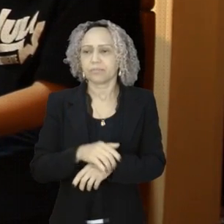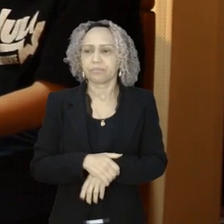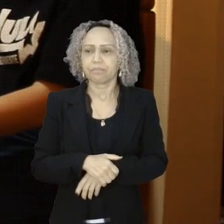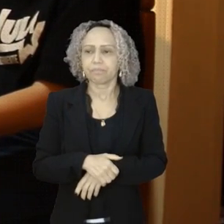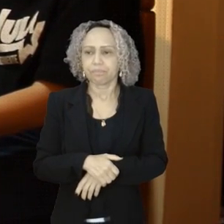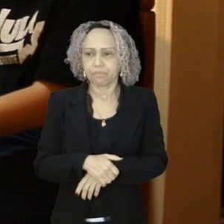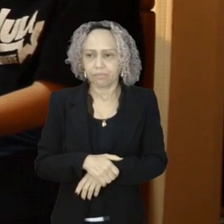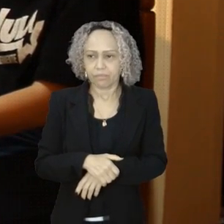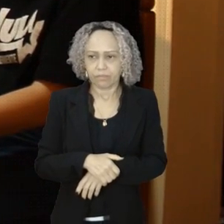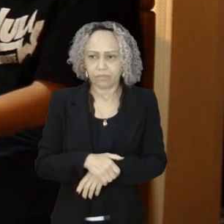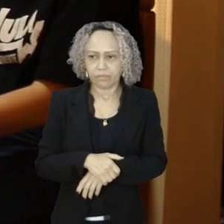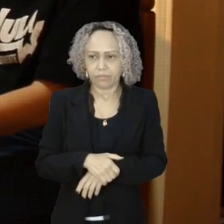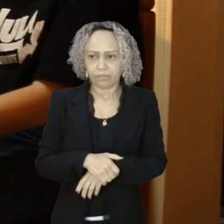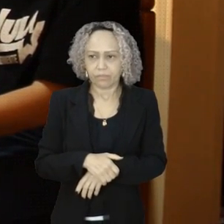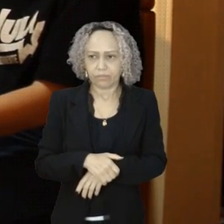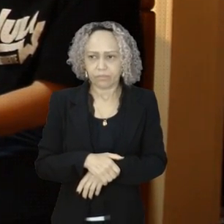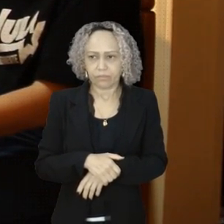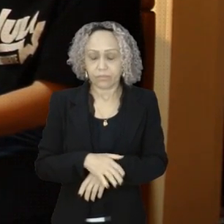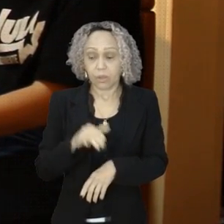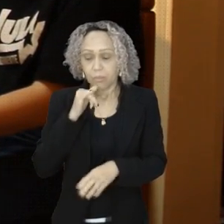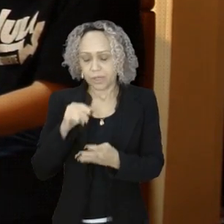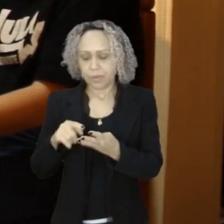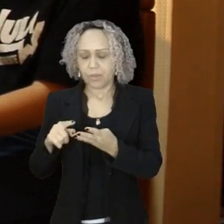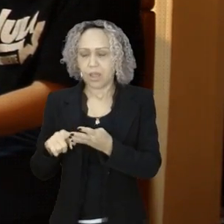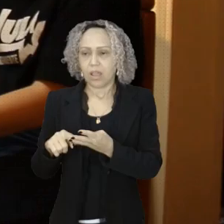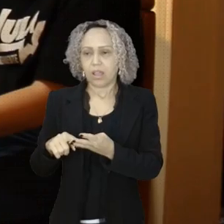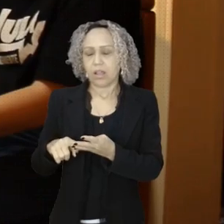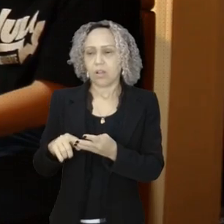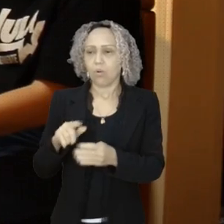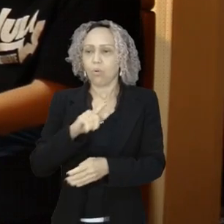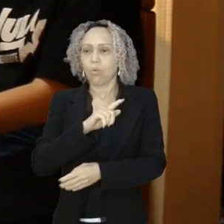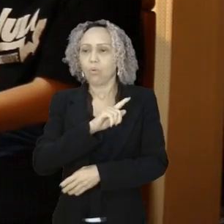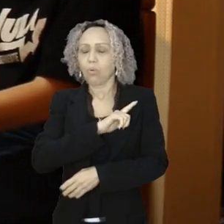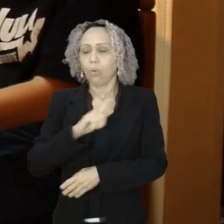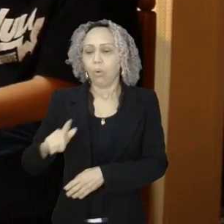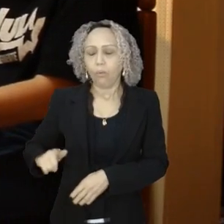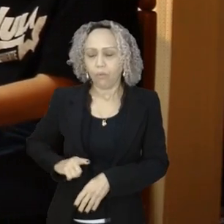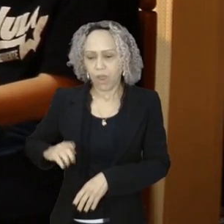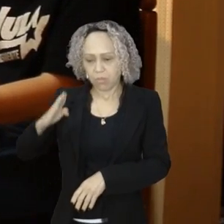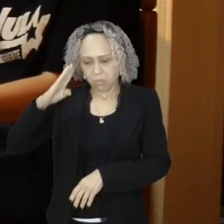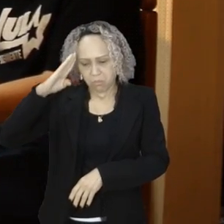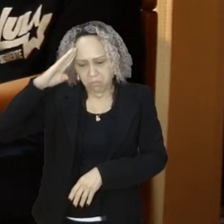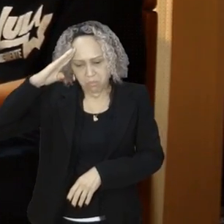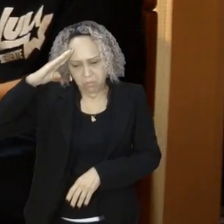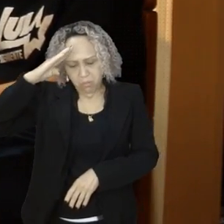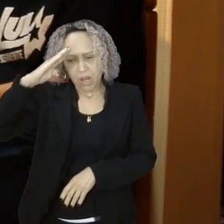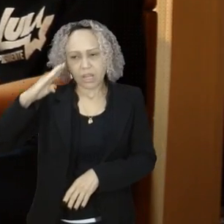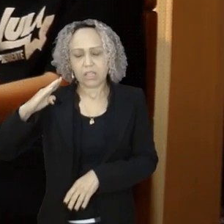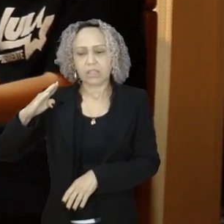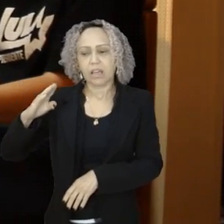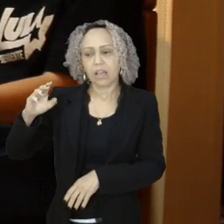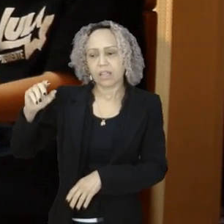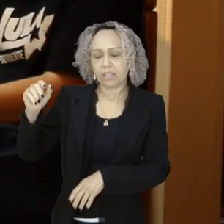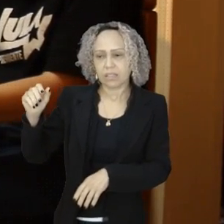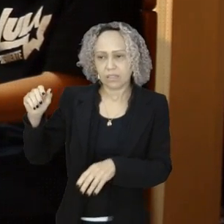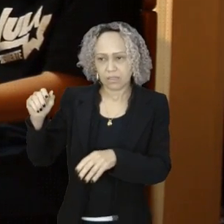era o fim da ditadura, a liberdade dos presos políticos, o retorno dos